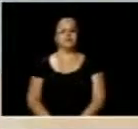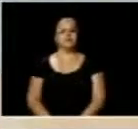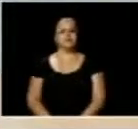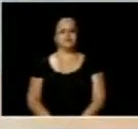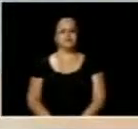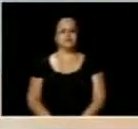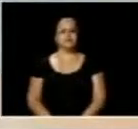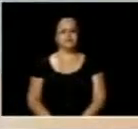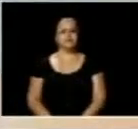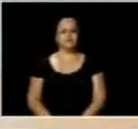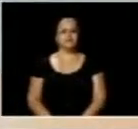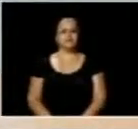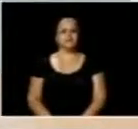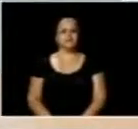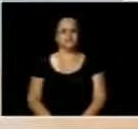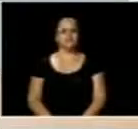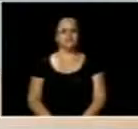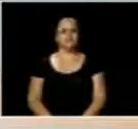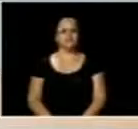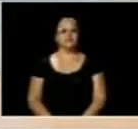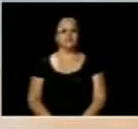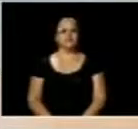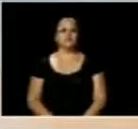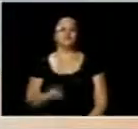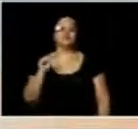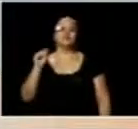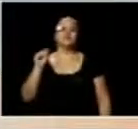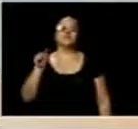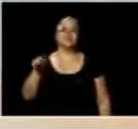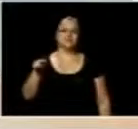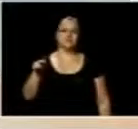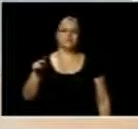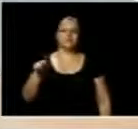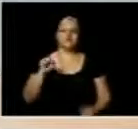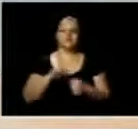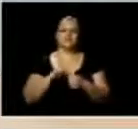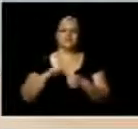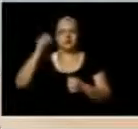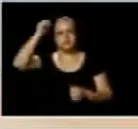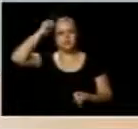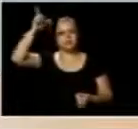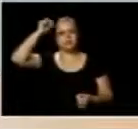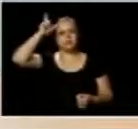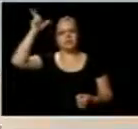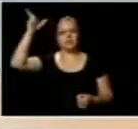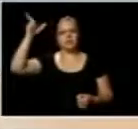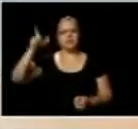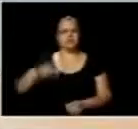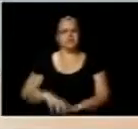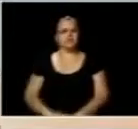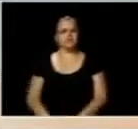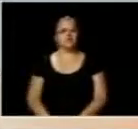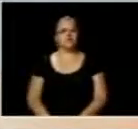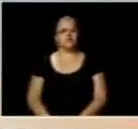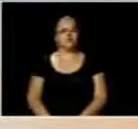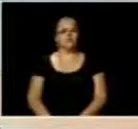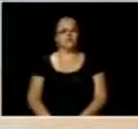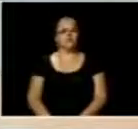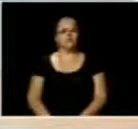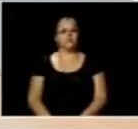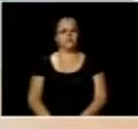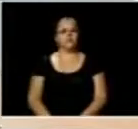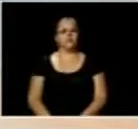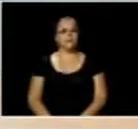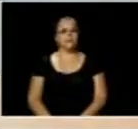ia intoxicar. O que você está fazendo na cultura? De uma forma silenciosa. Derrubou um secretário. Competentíssimo, Zé Saulo,